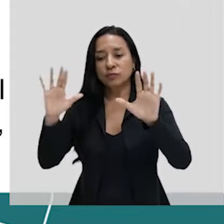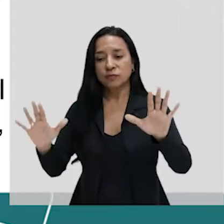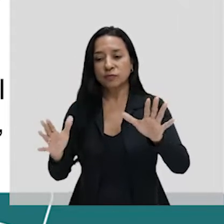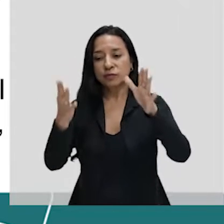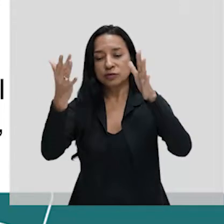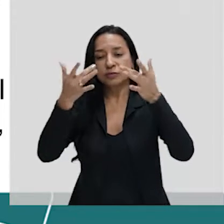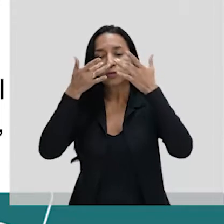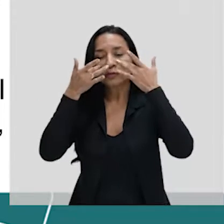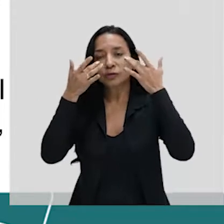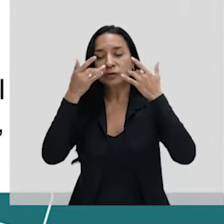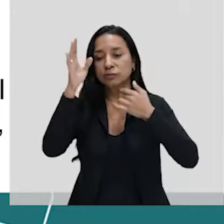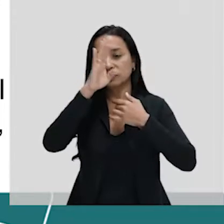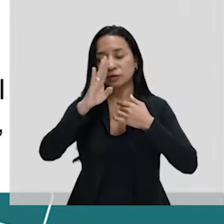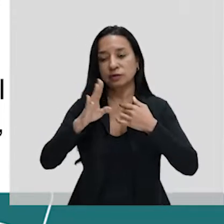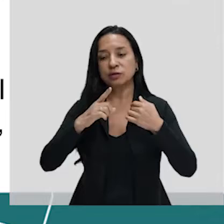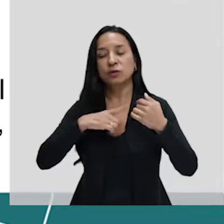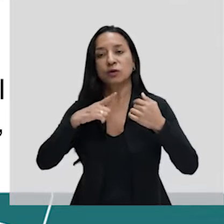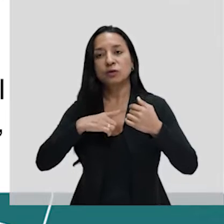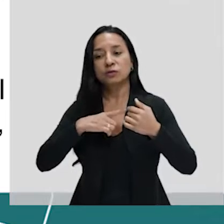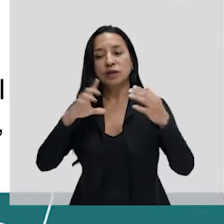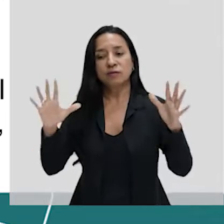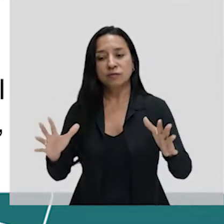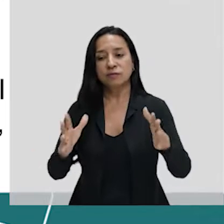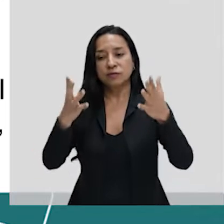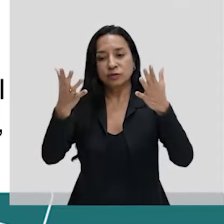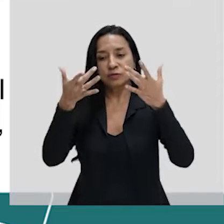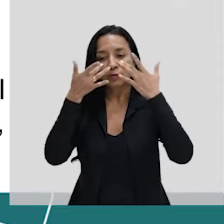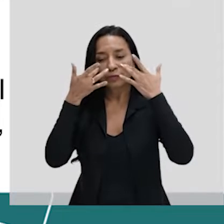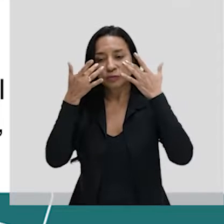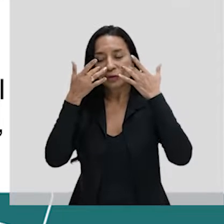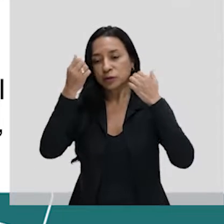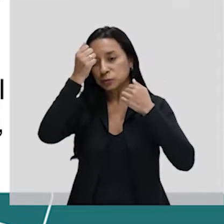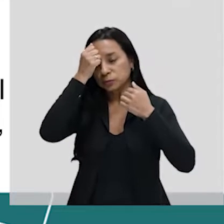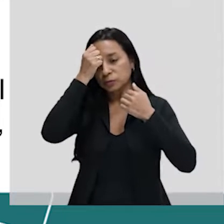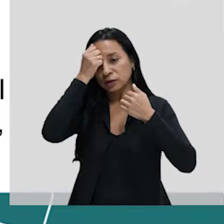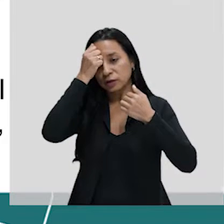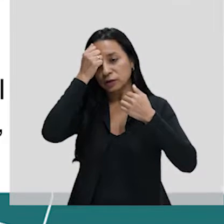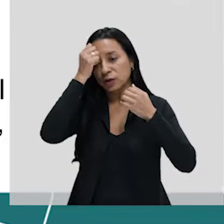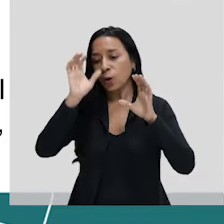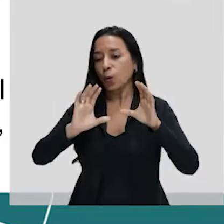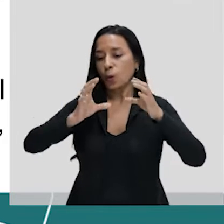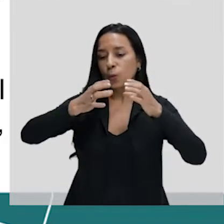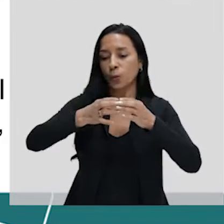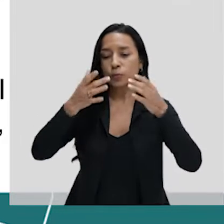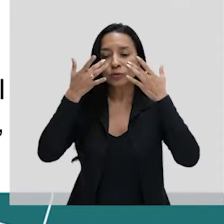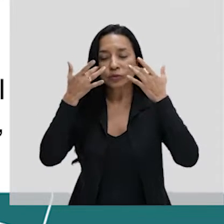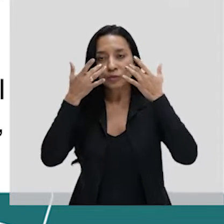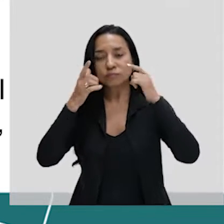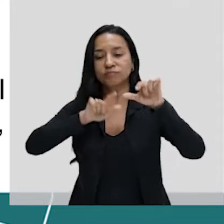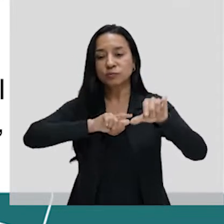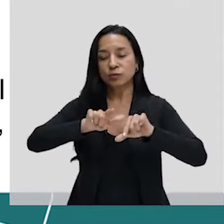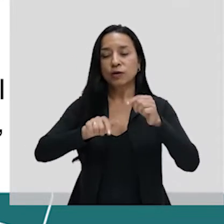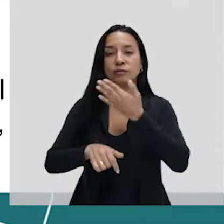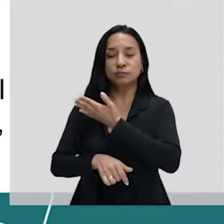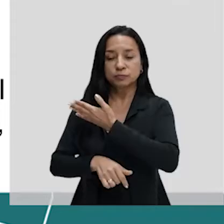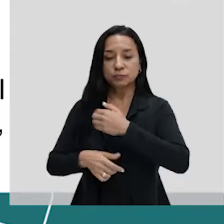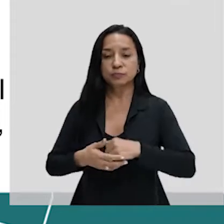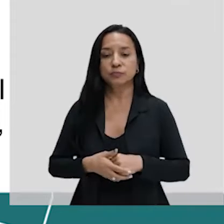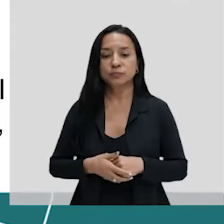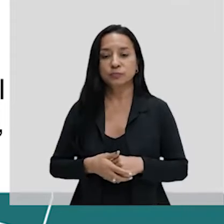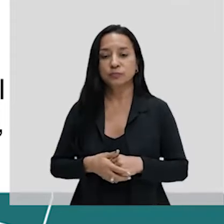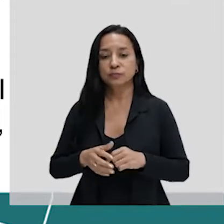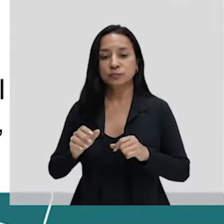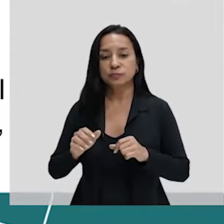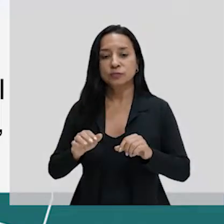brasileiro, né? Você tem festivais de teatro de bonecos, tem companhias de teatro só que trabalham com isso. E o IFAM, o que é o